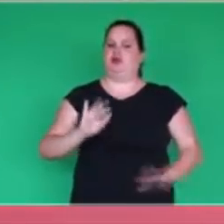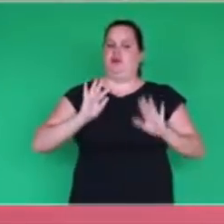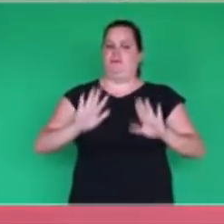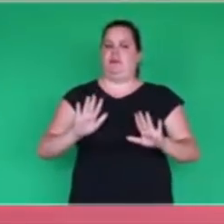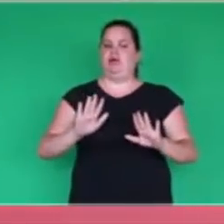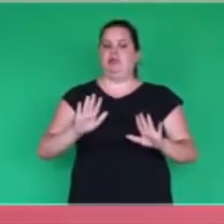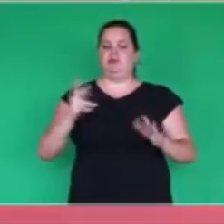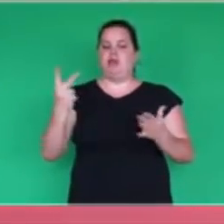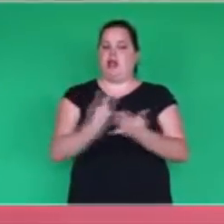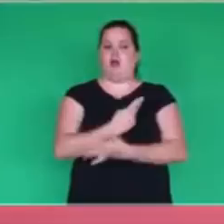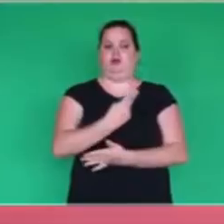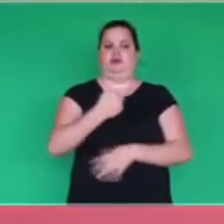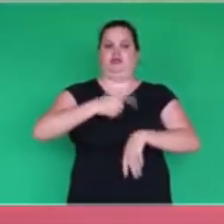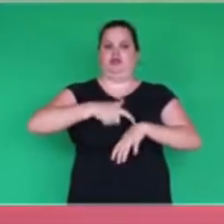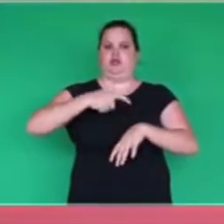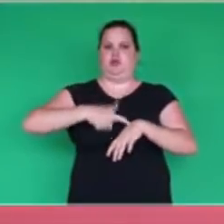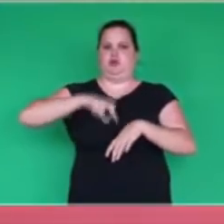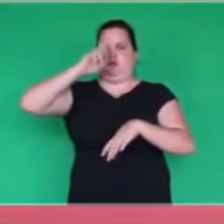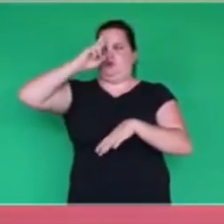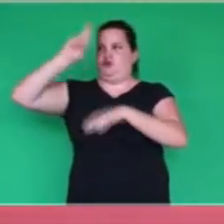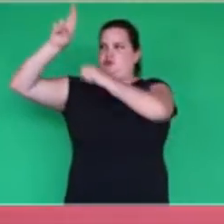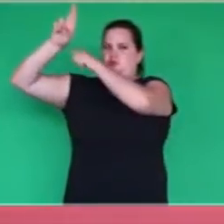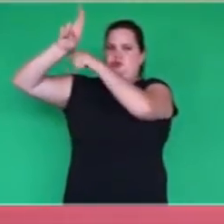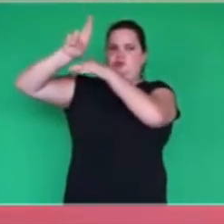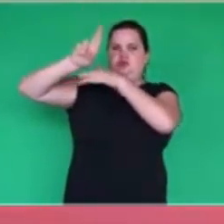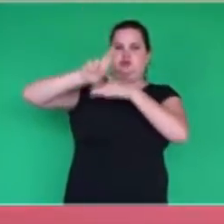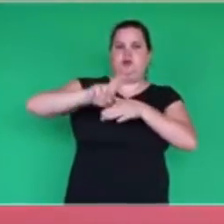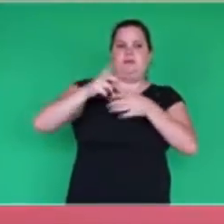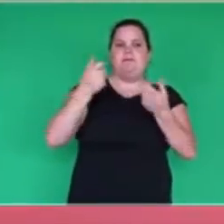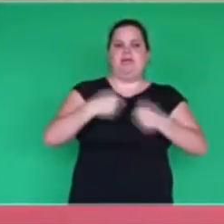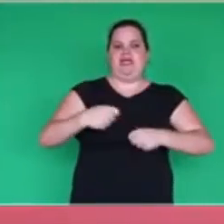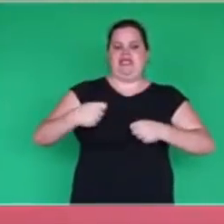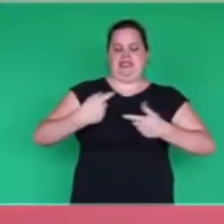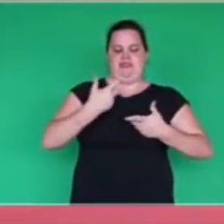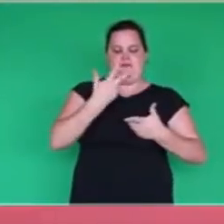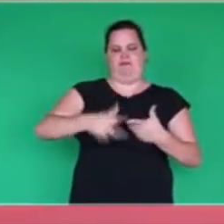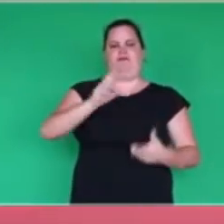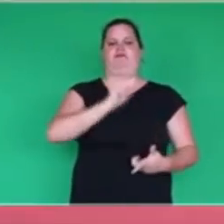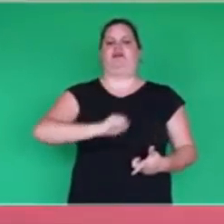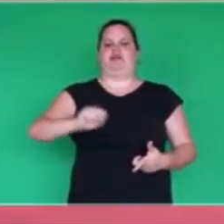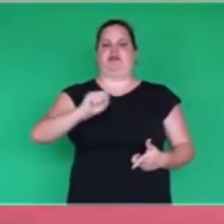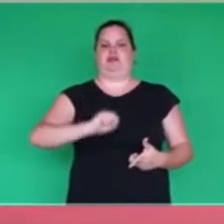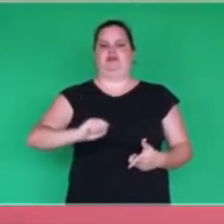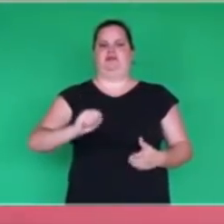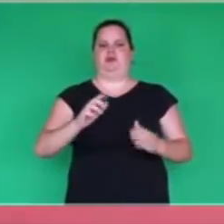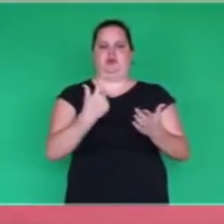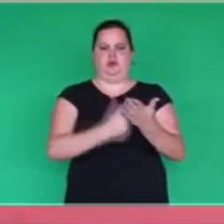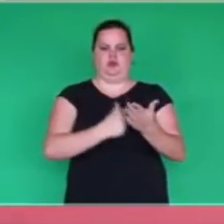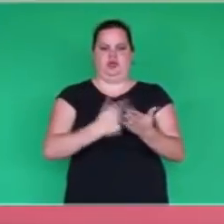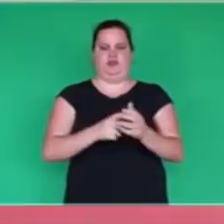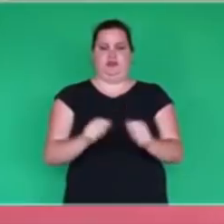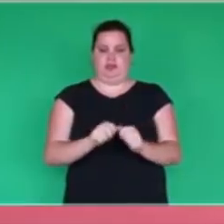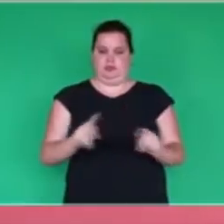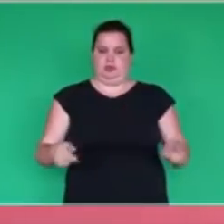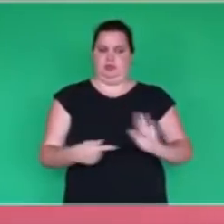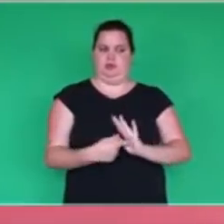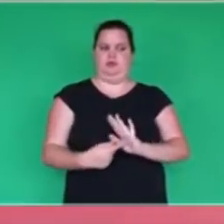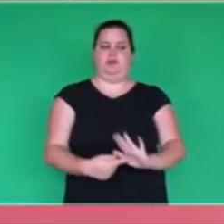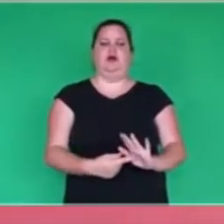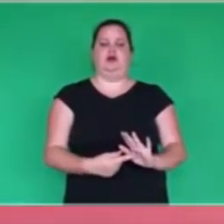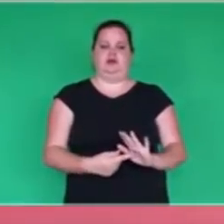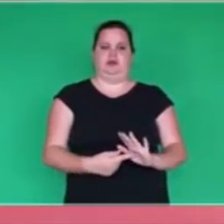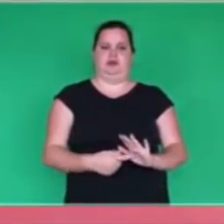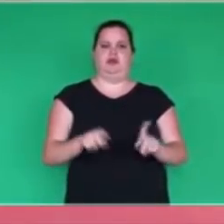ele tem que ser o vencedor dessa batalha. Essa batalha está no livro de Apocalipse, está no livro do profeta